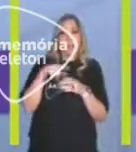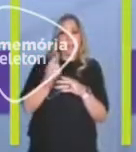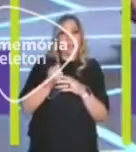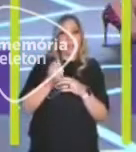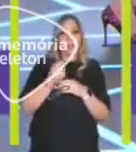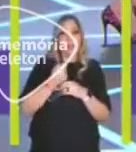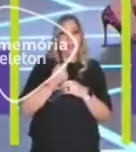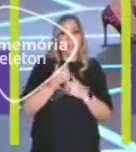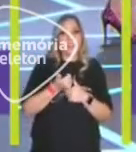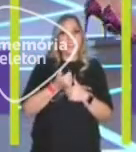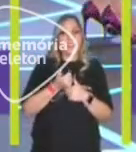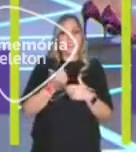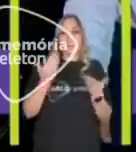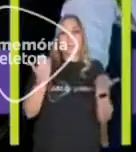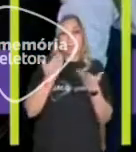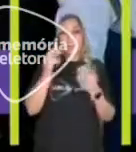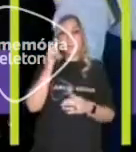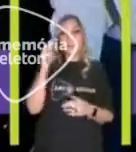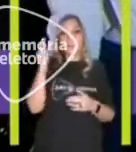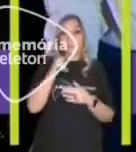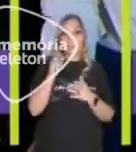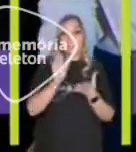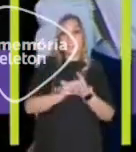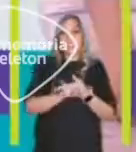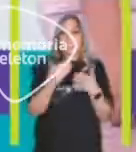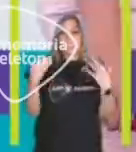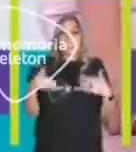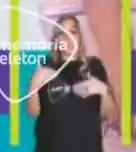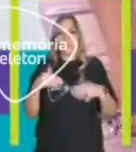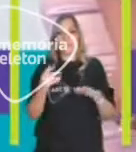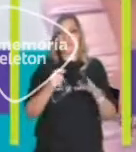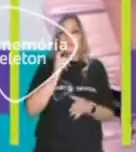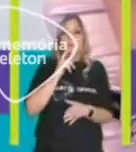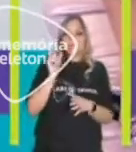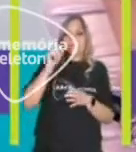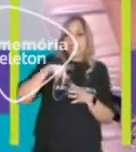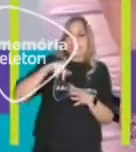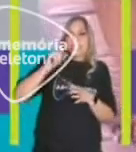vai fazer para mim parece que vai pedir agora